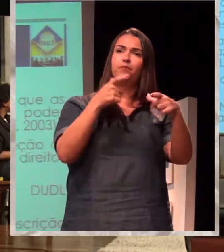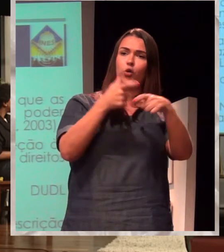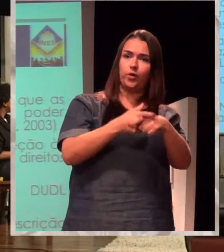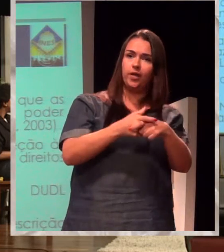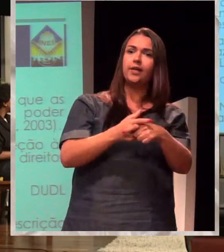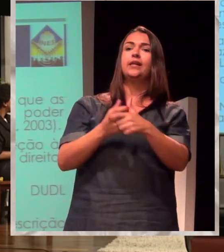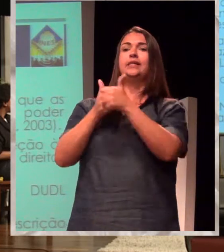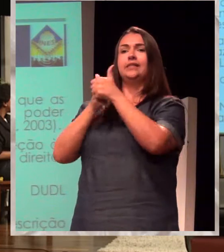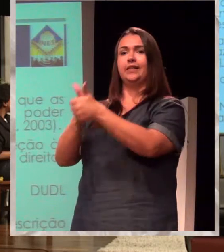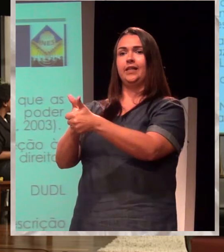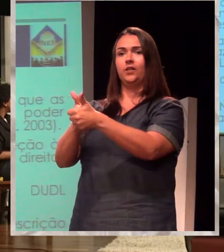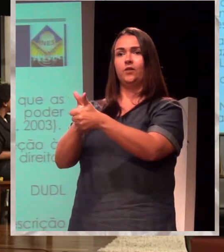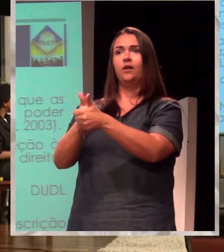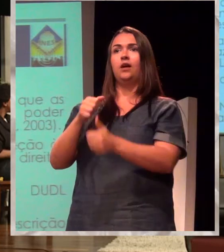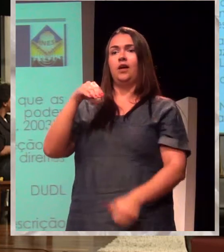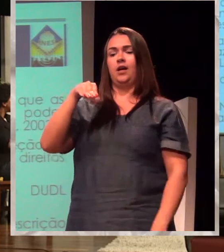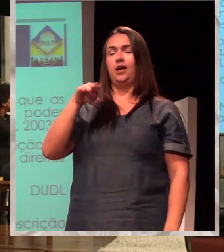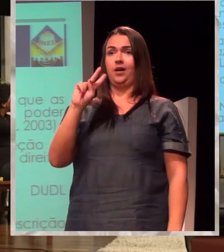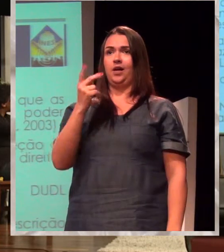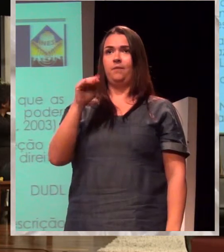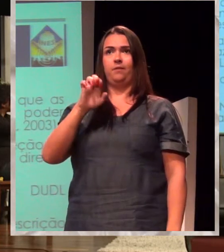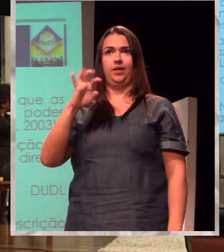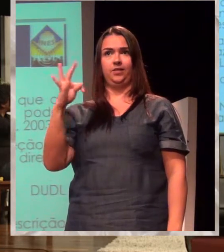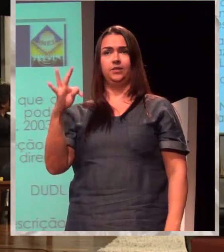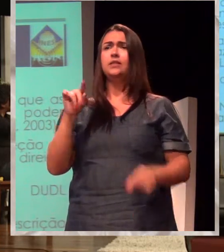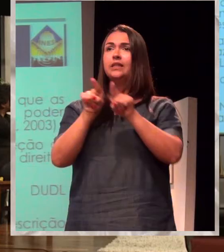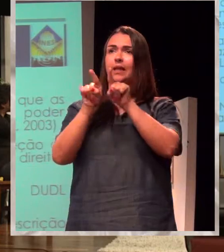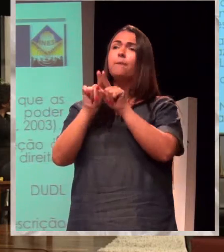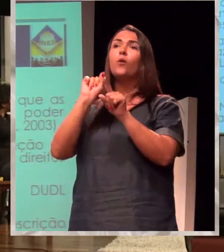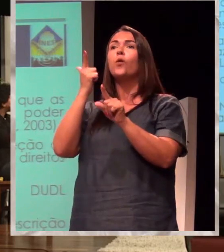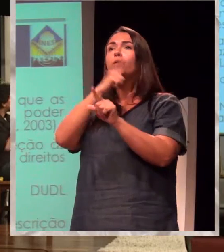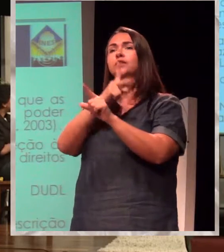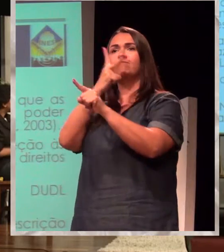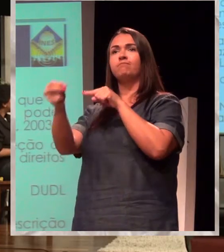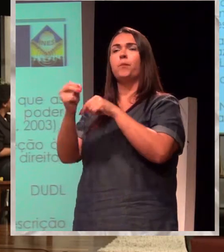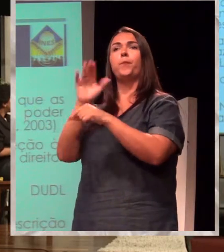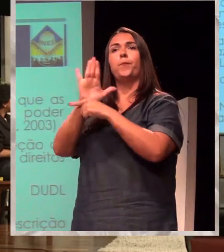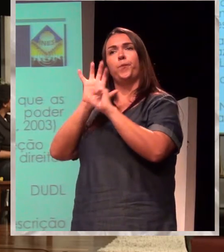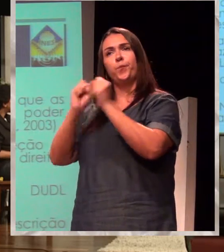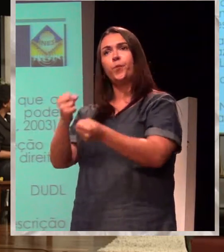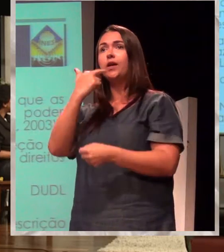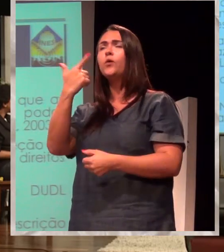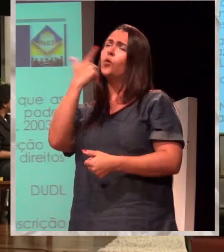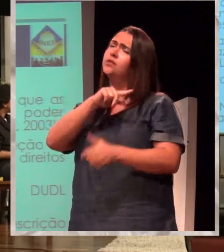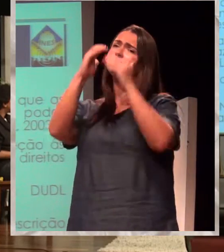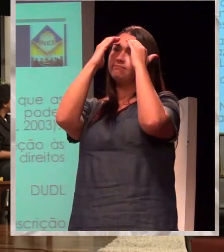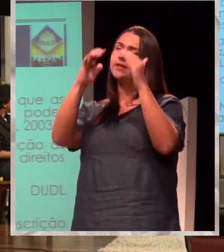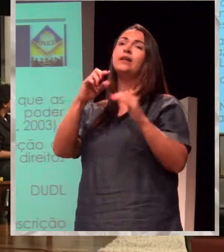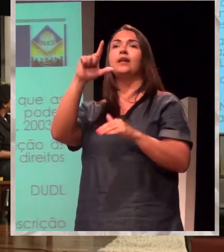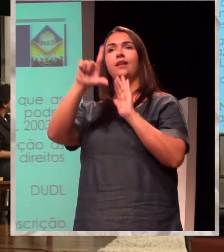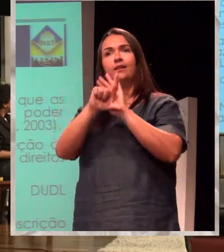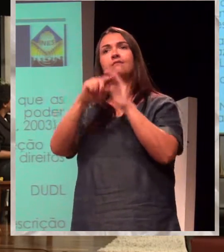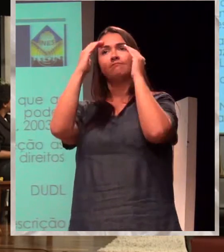as políticas linguísticas, desse modo, são uma forma de garantir proteção às línguas e fazer cumprir as obrigações e os